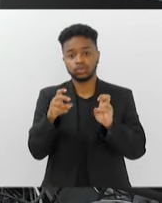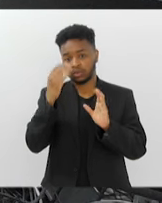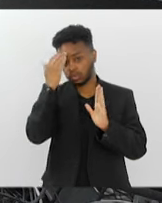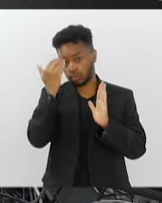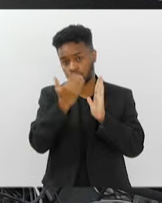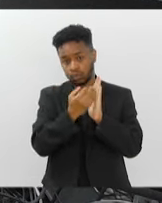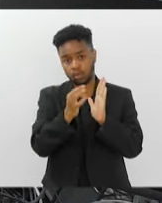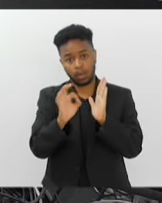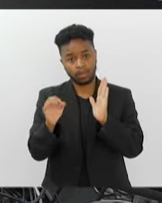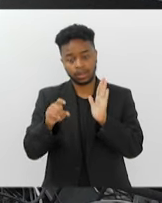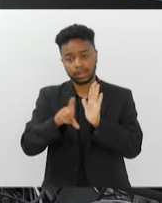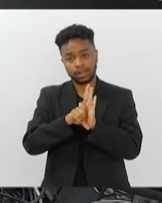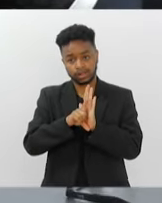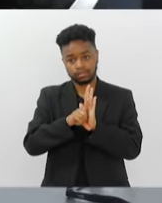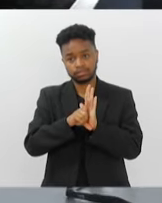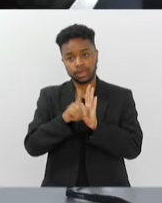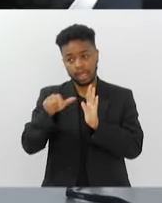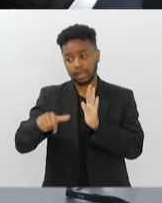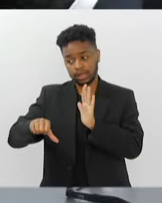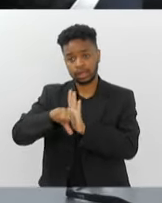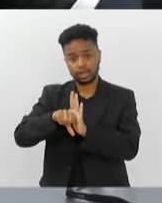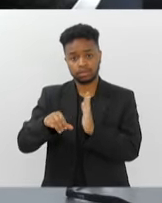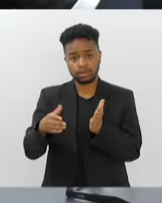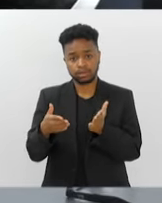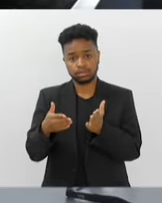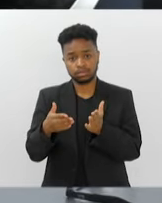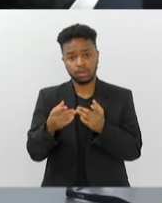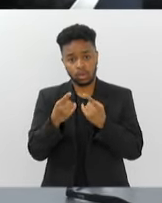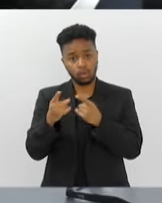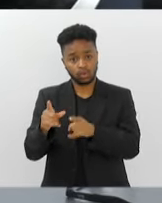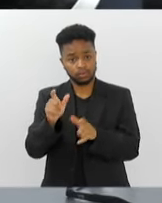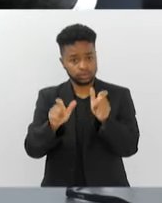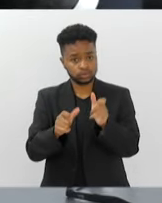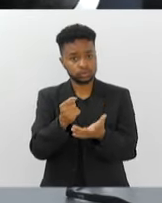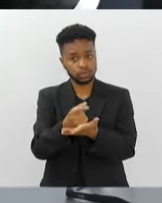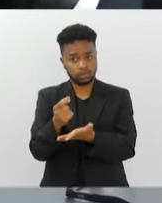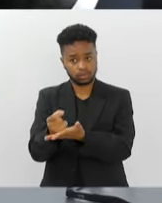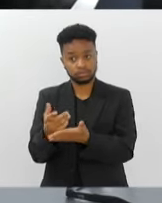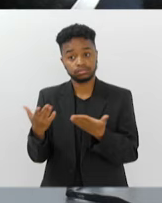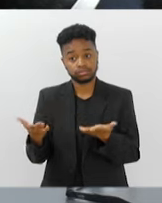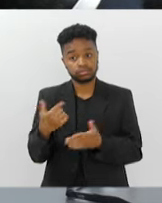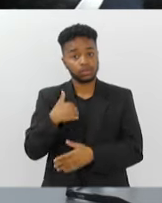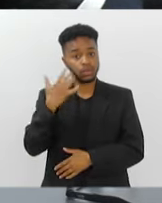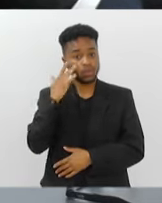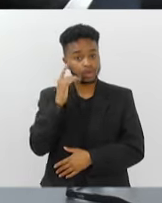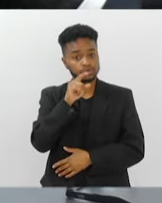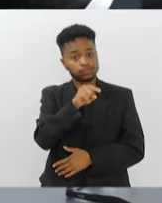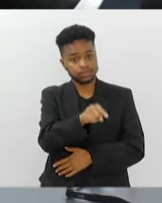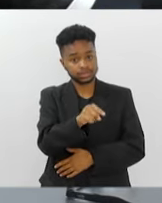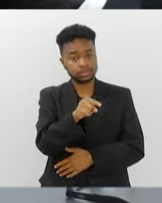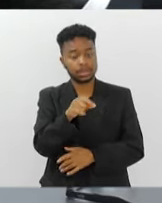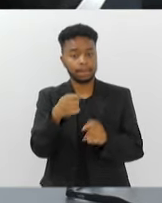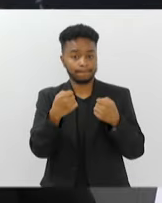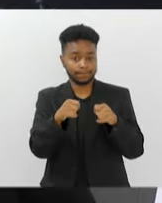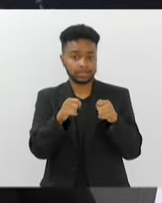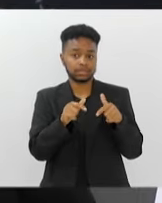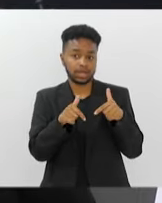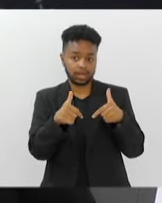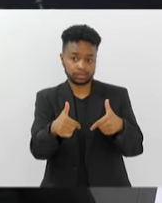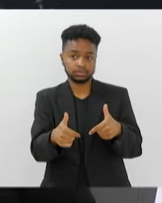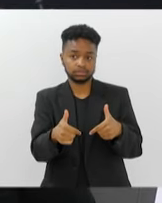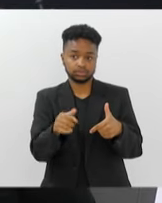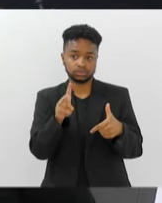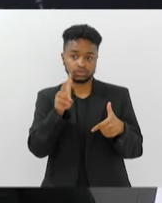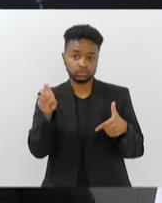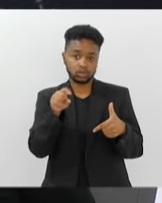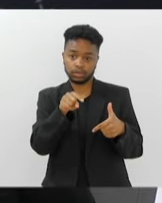exatamente iso é crime contra contra o consumidor eu acho que vossa senhoria tem que tomar alguma posição em relação